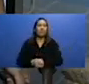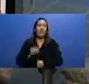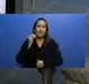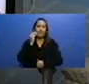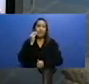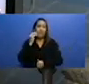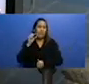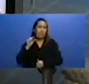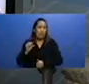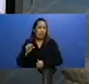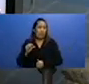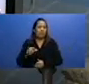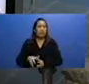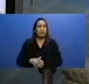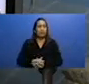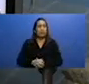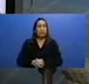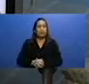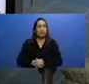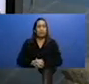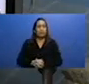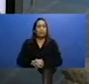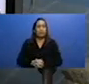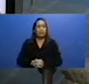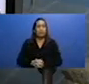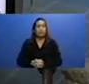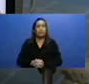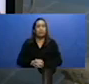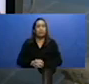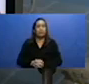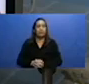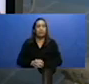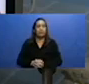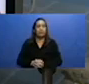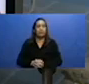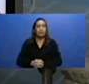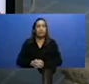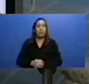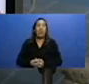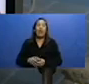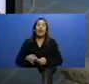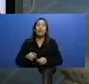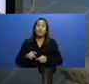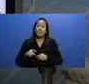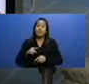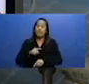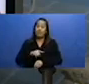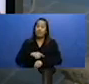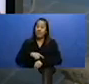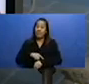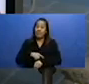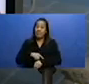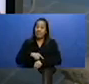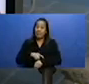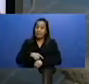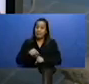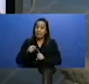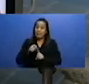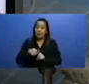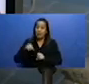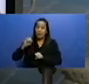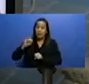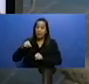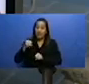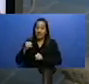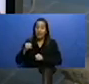ser que chova sim, mas é improvável. Agora, se essa aula tivesse acontecendo em janeiro, em dezembro, que são